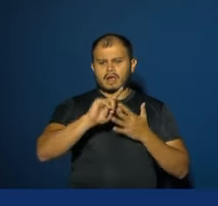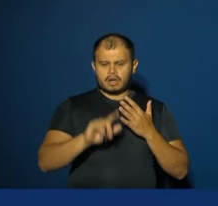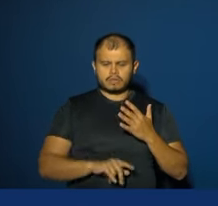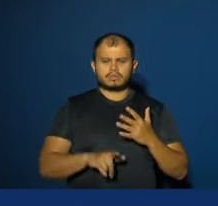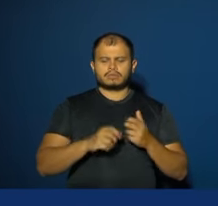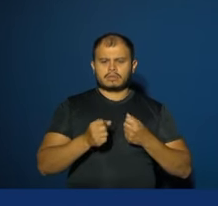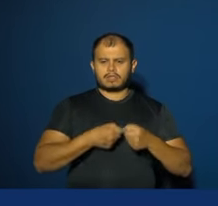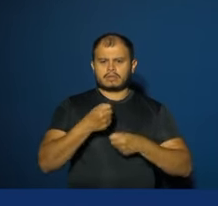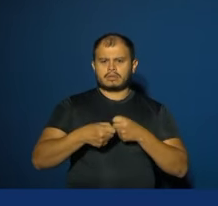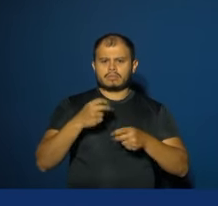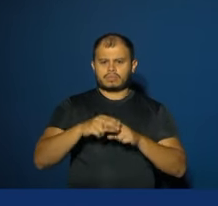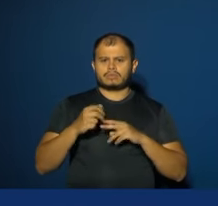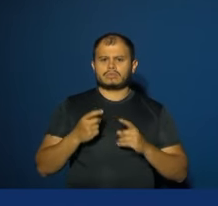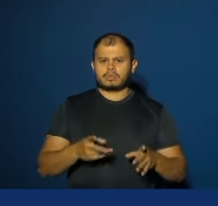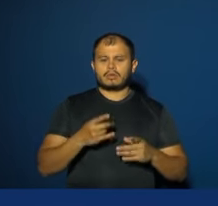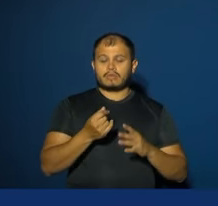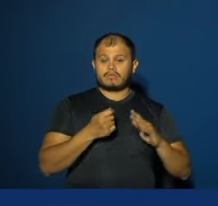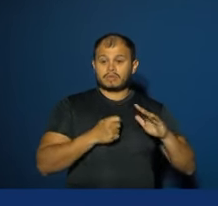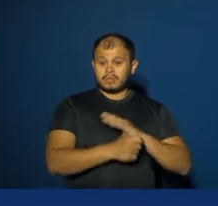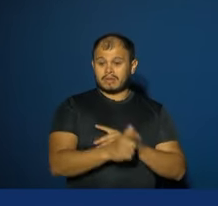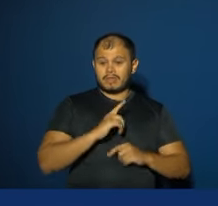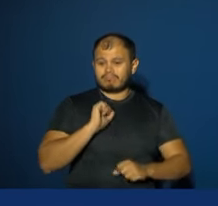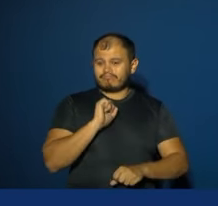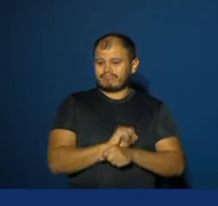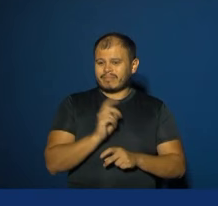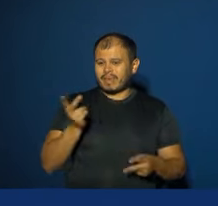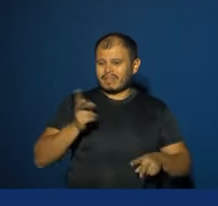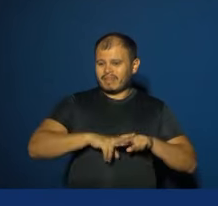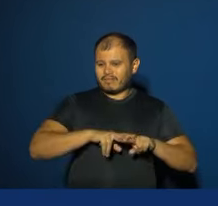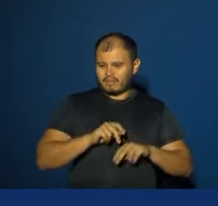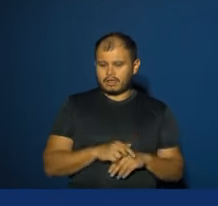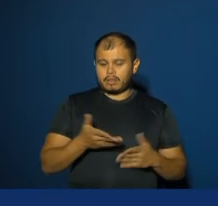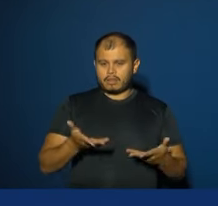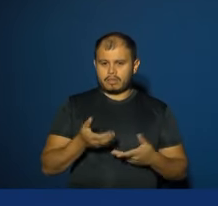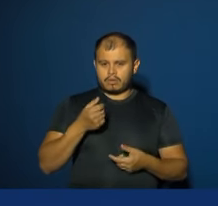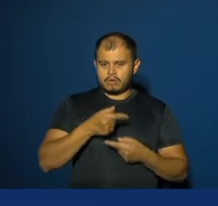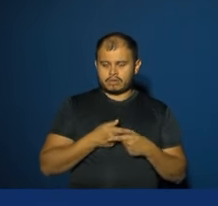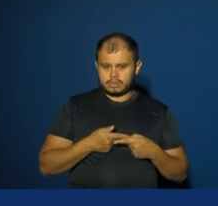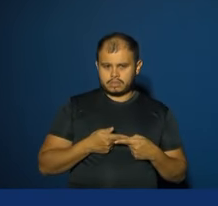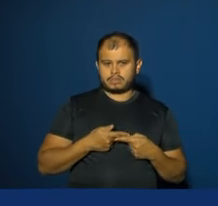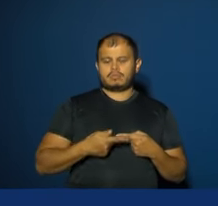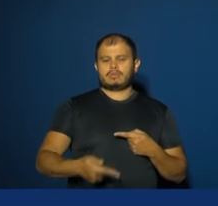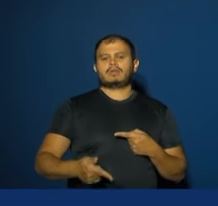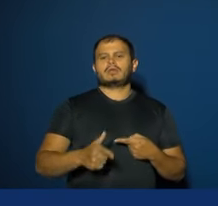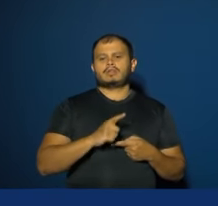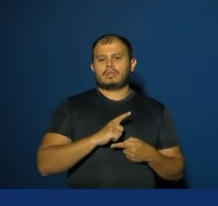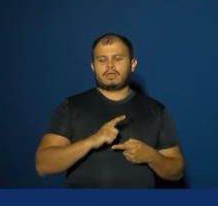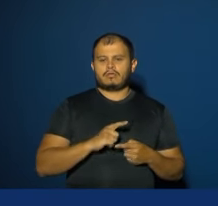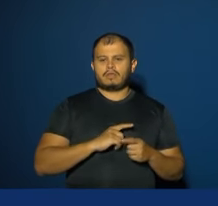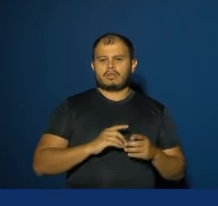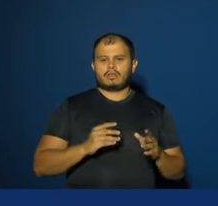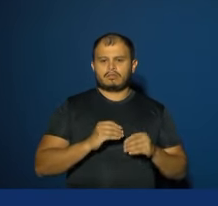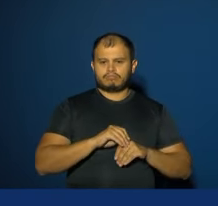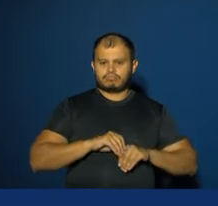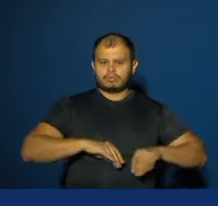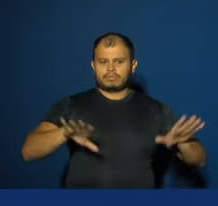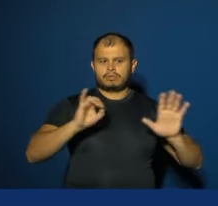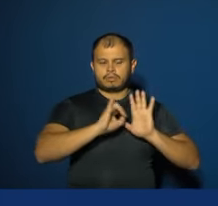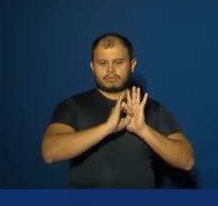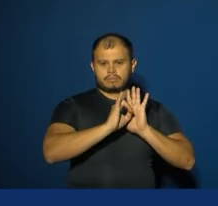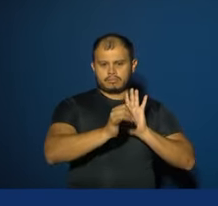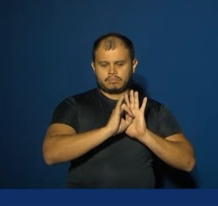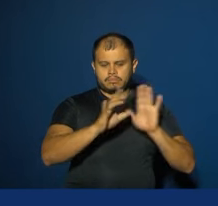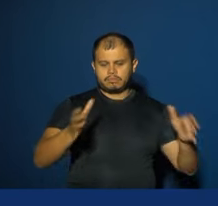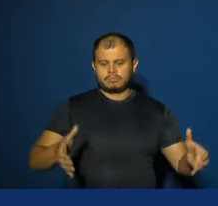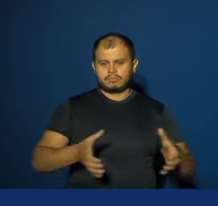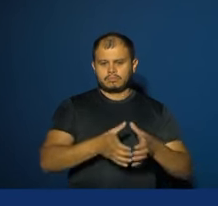anualmente e portanto investimento está travado por conta disso esta semana foi publicado o edital deste grupo de trabalho